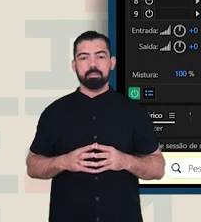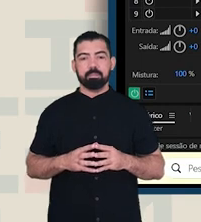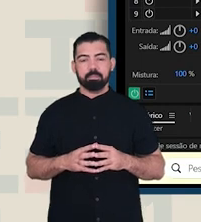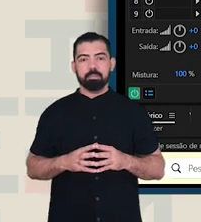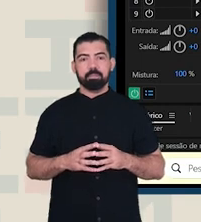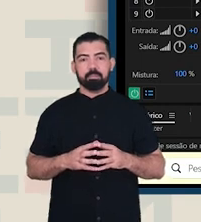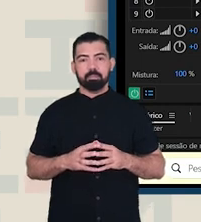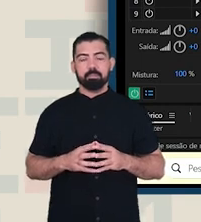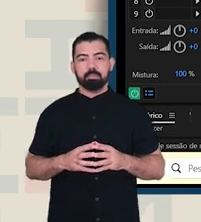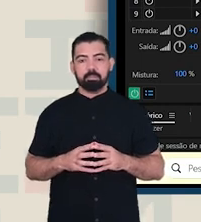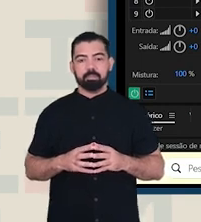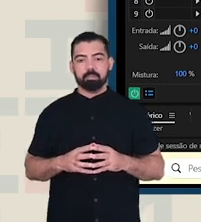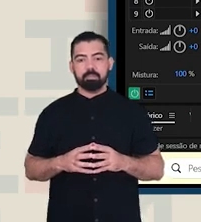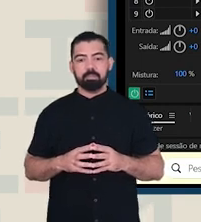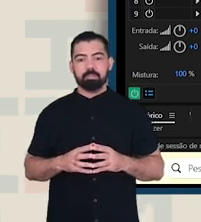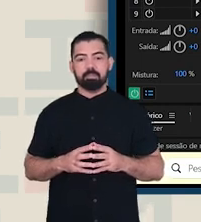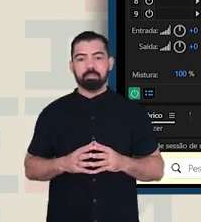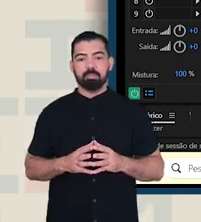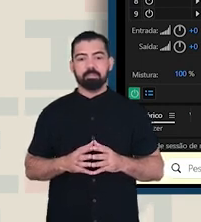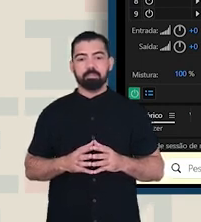release, sustentação e decay.